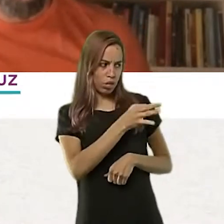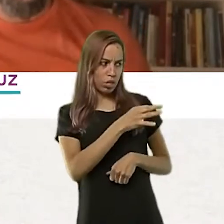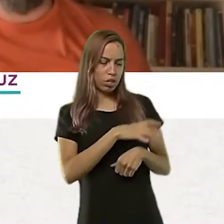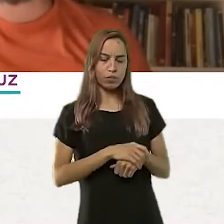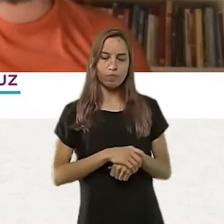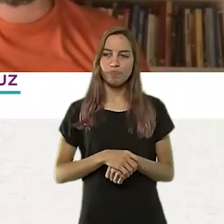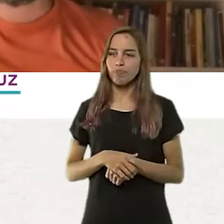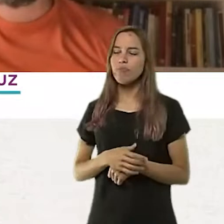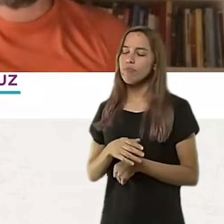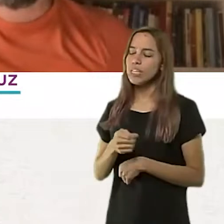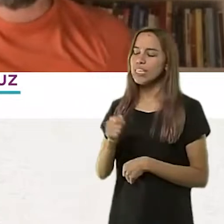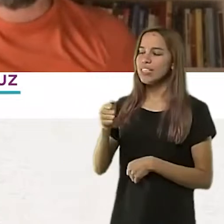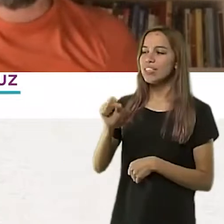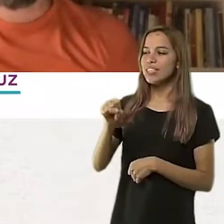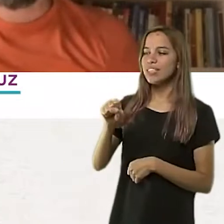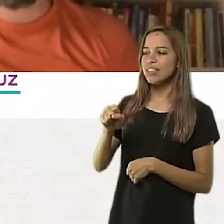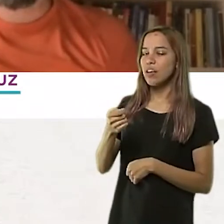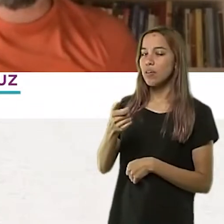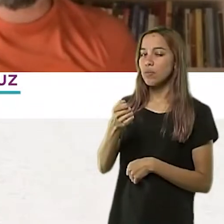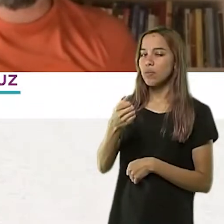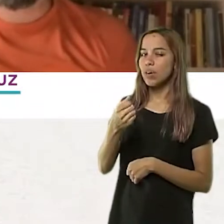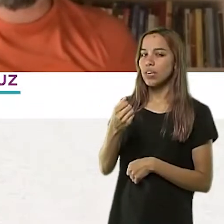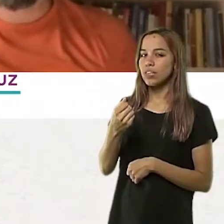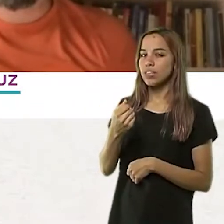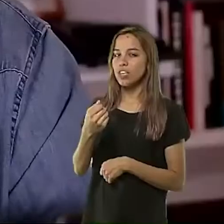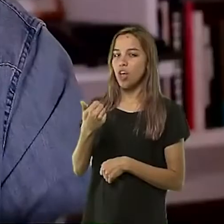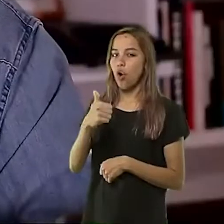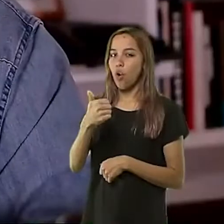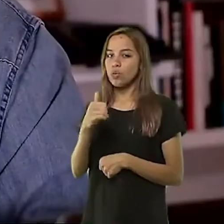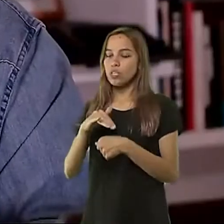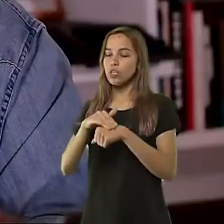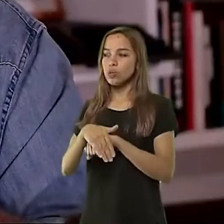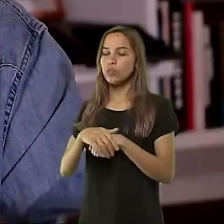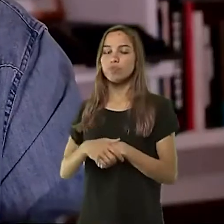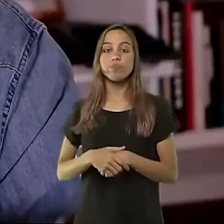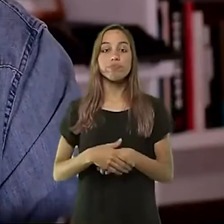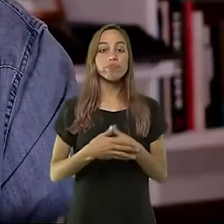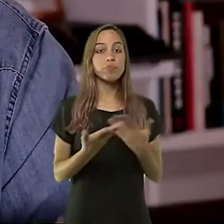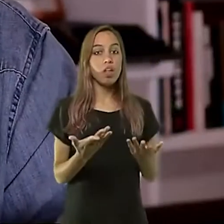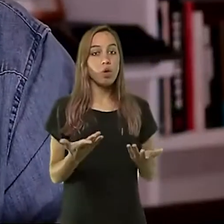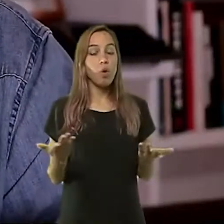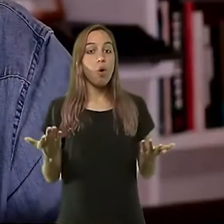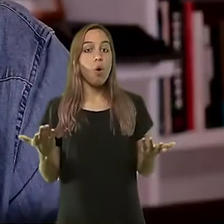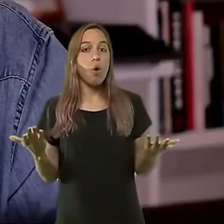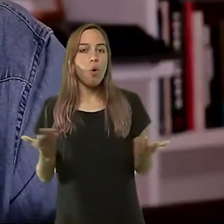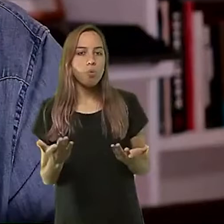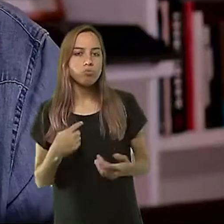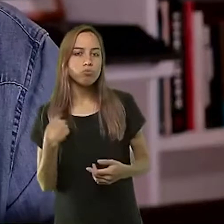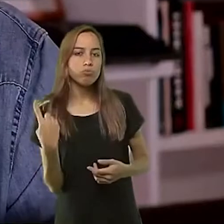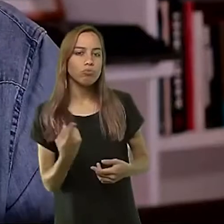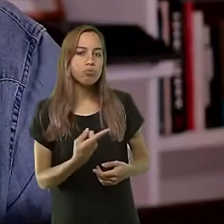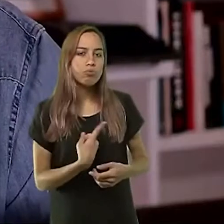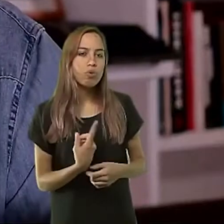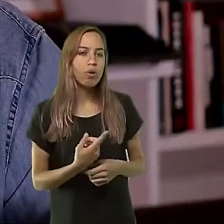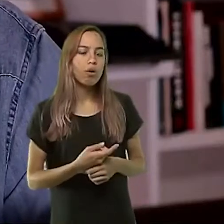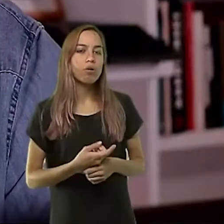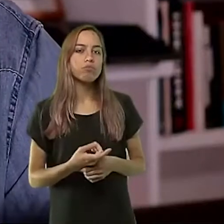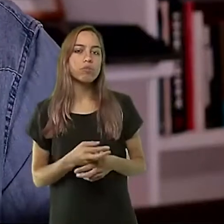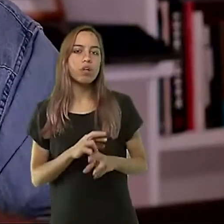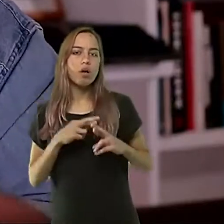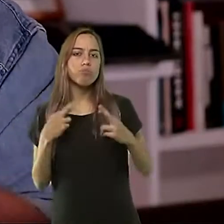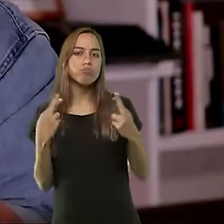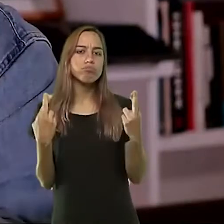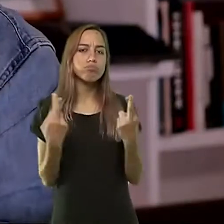sim. Bem, gente, nós estamos aqui reunidos para falar dos 3 livros que